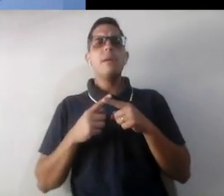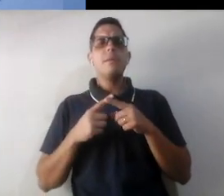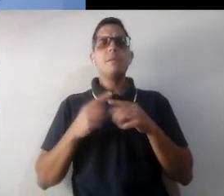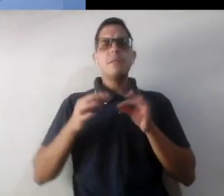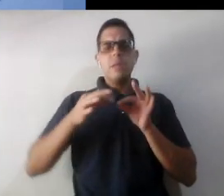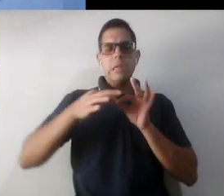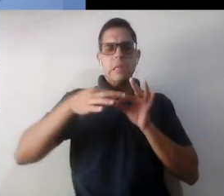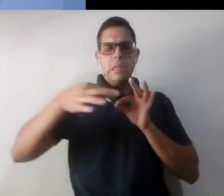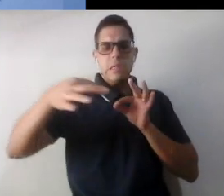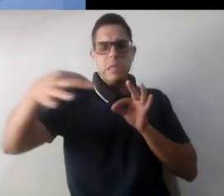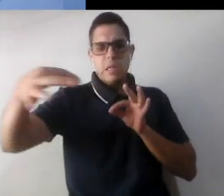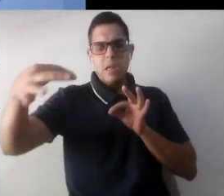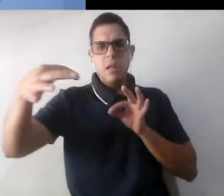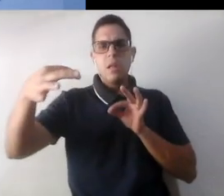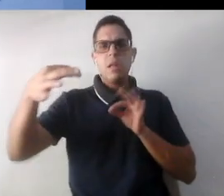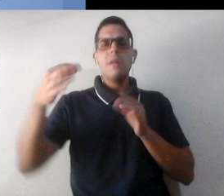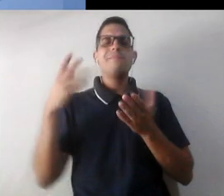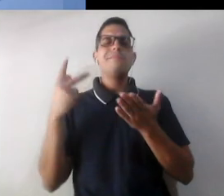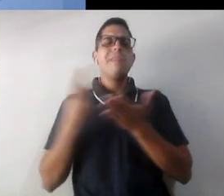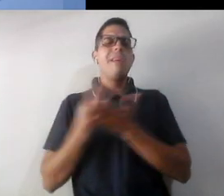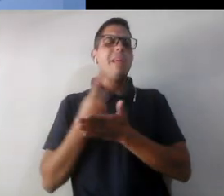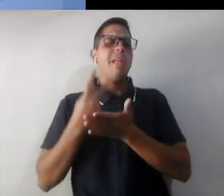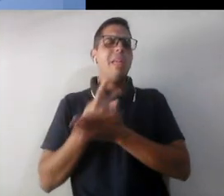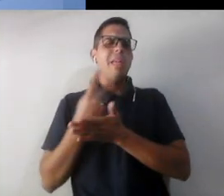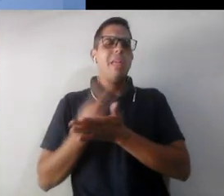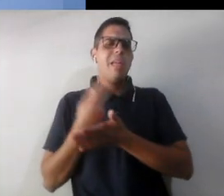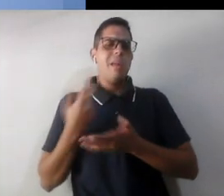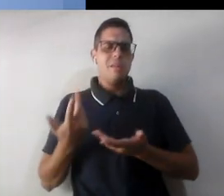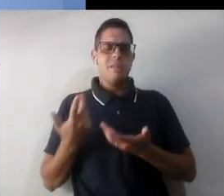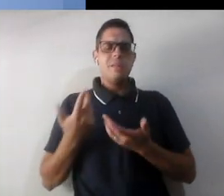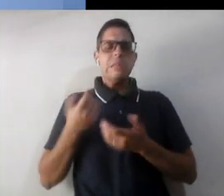de erros nas suas medições.